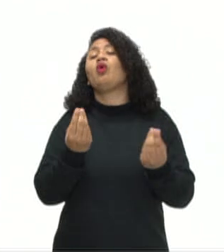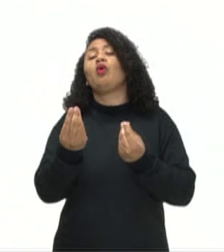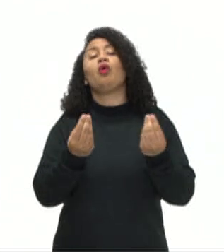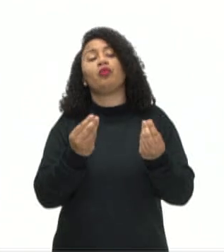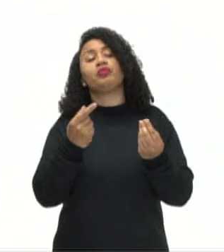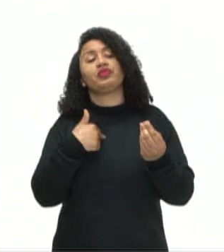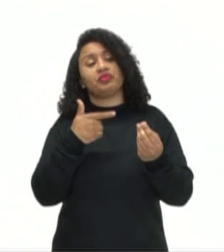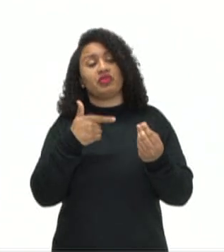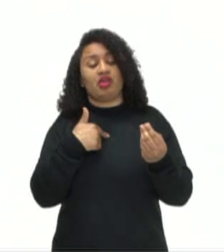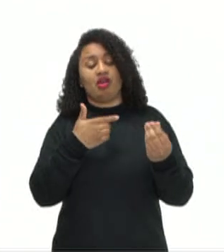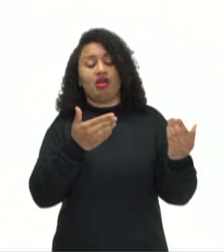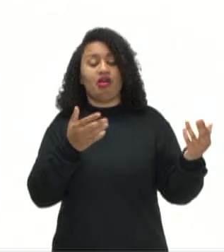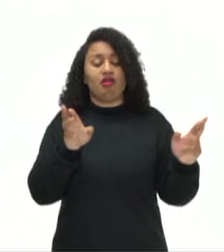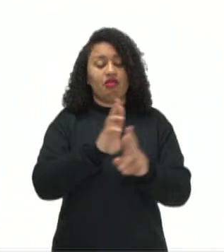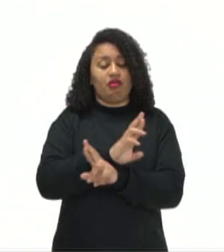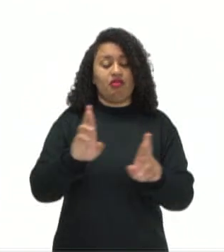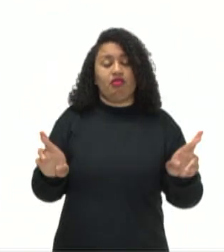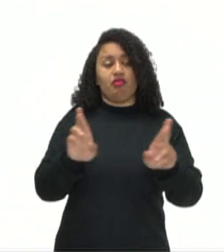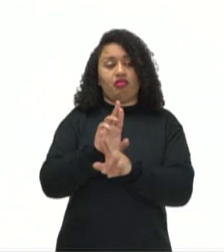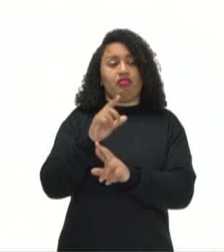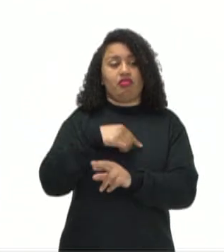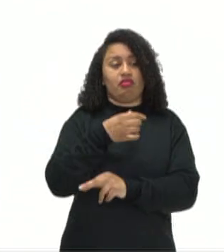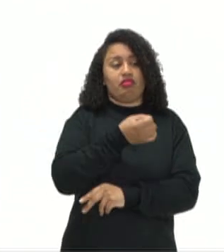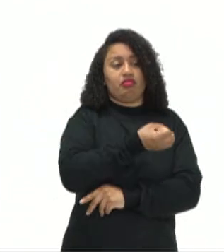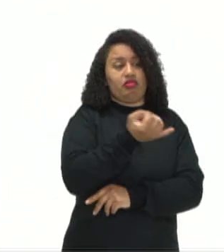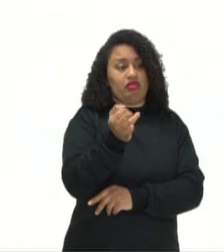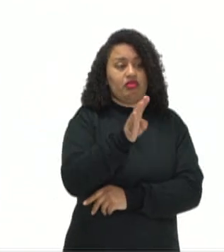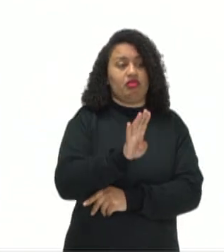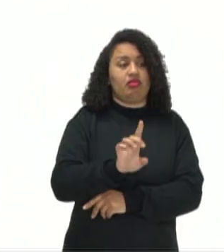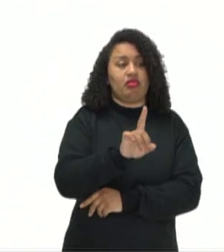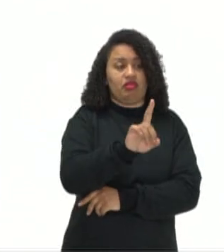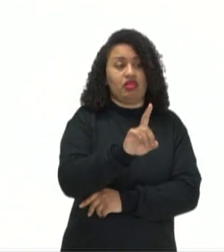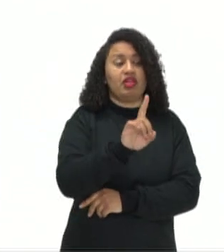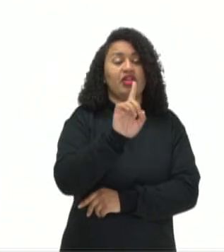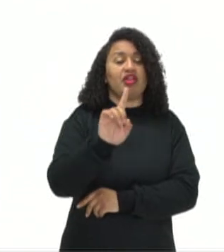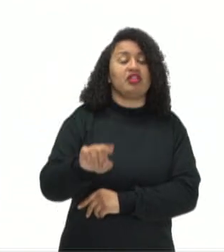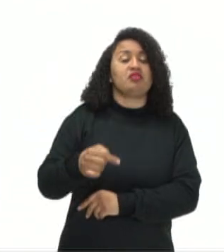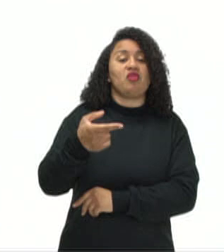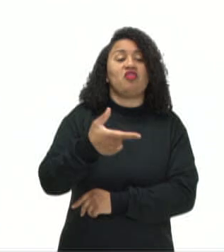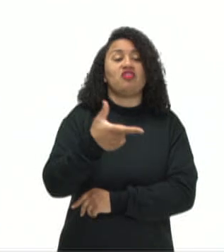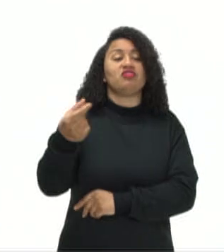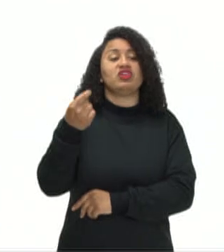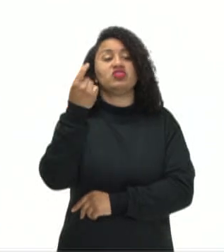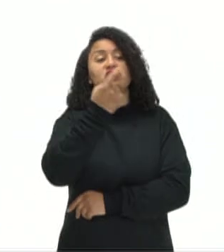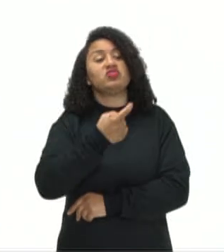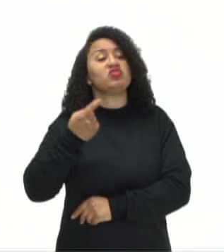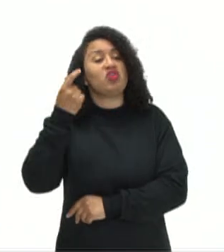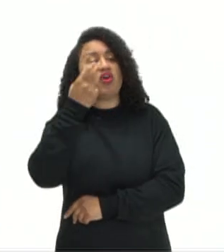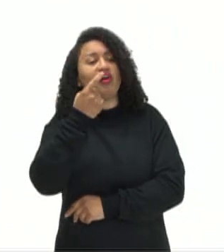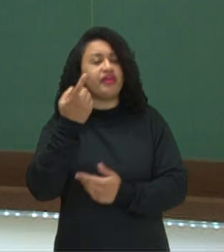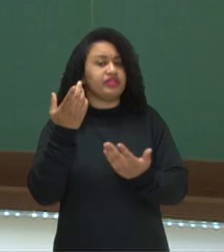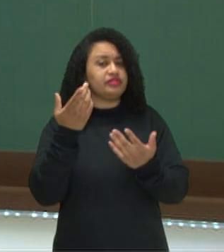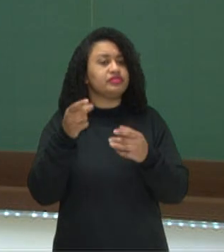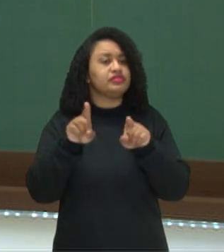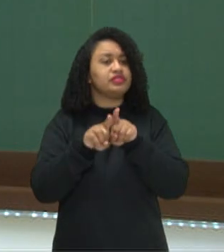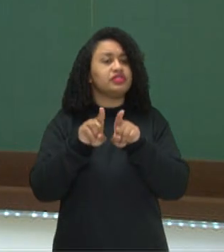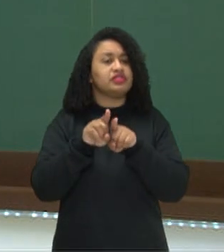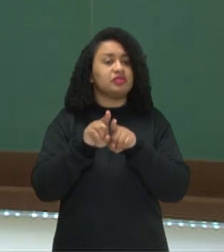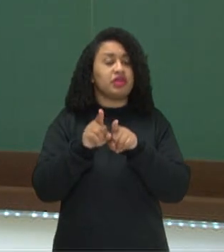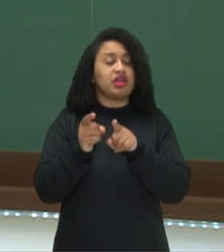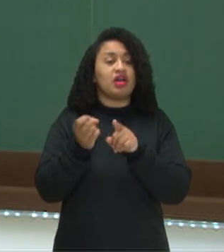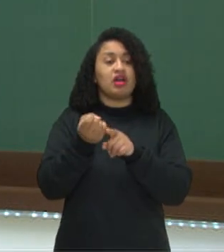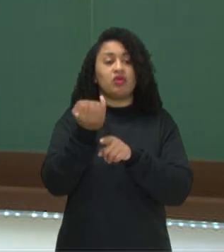a proporção entre a quantidade de bactérias após 20 horas e a quantidade